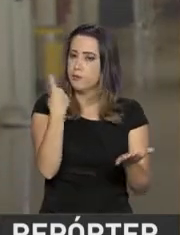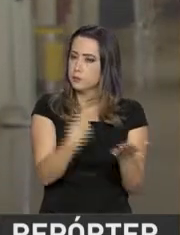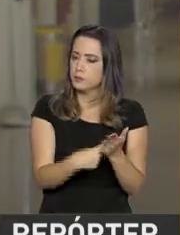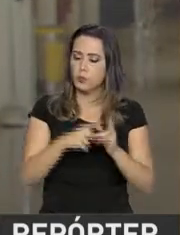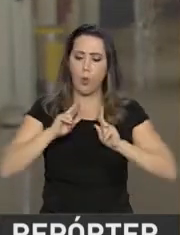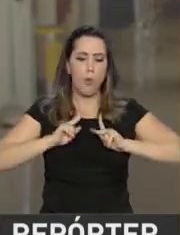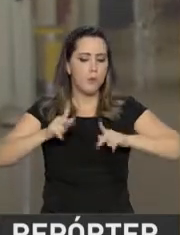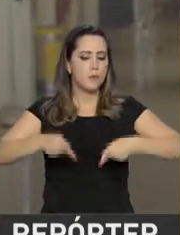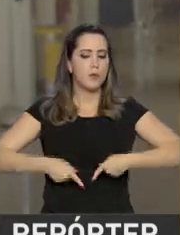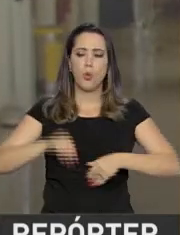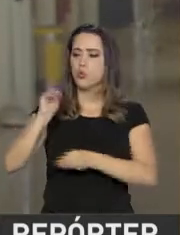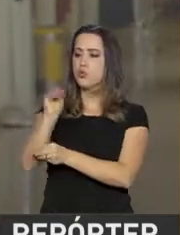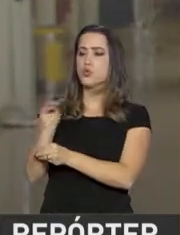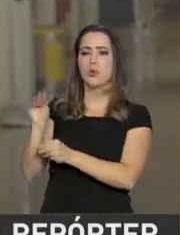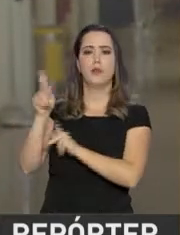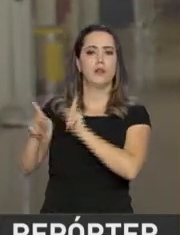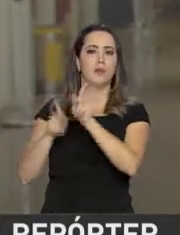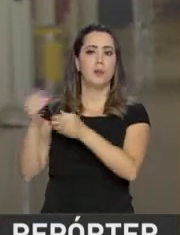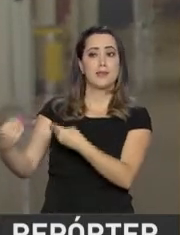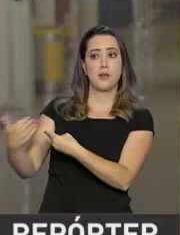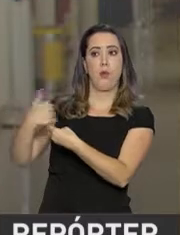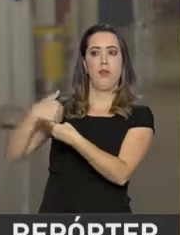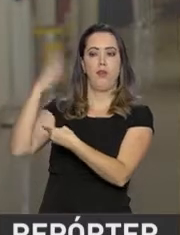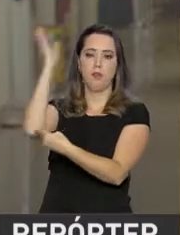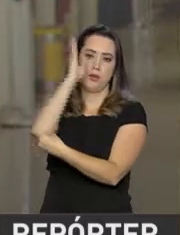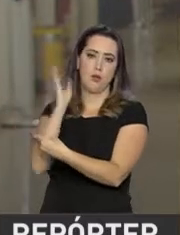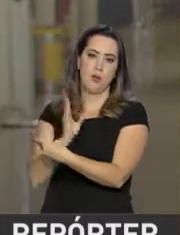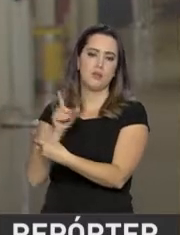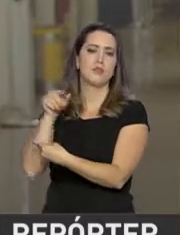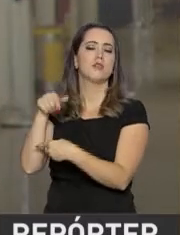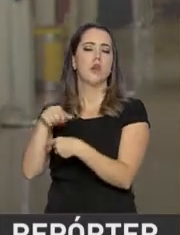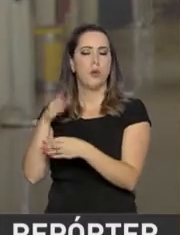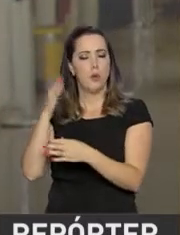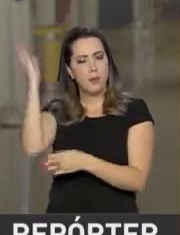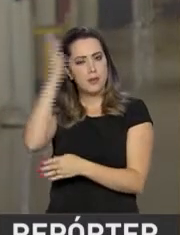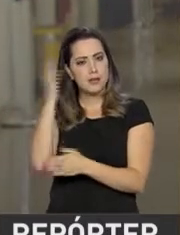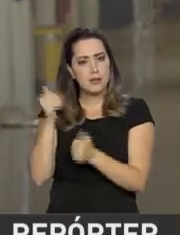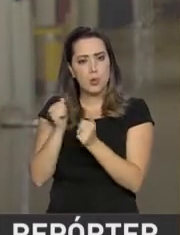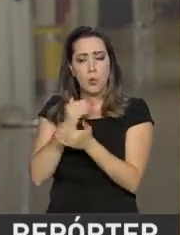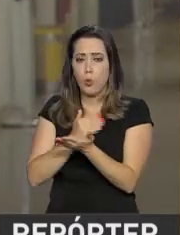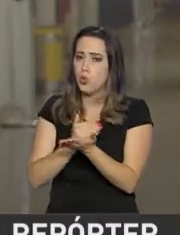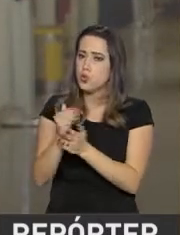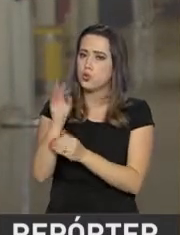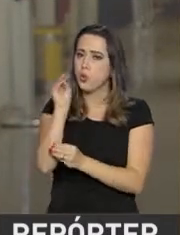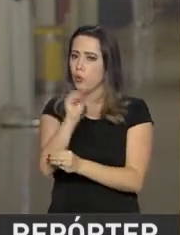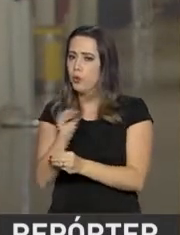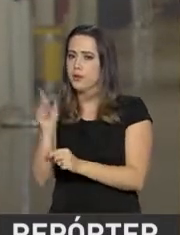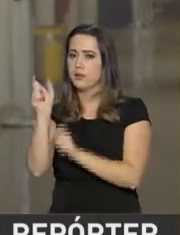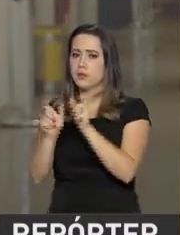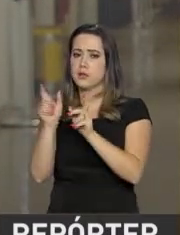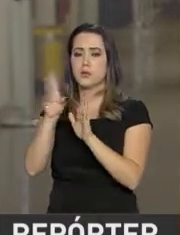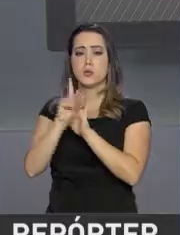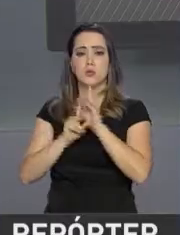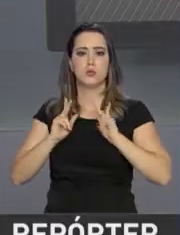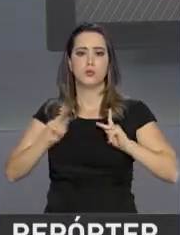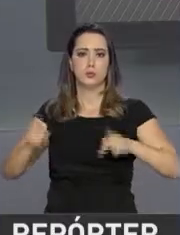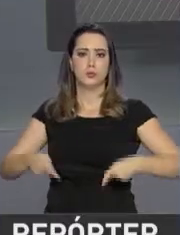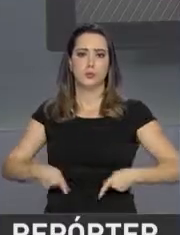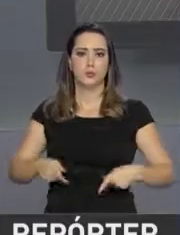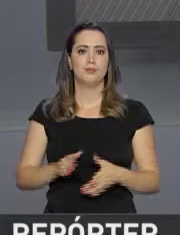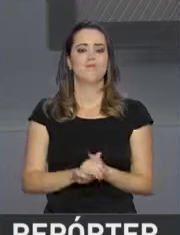humanitário com os venezuelanos e disse que o brasil vai continuar atuando em favor dos direitos humanos